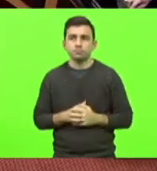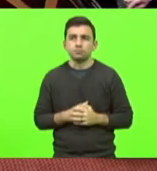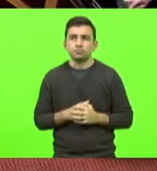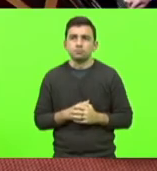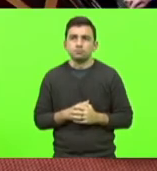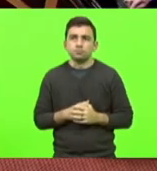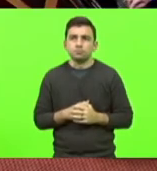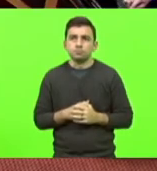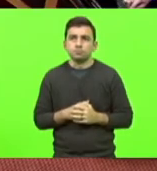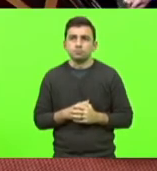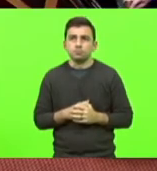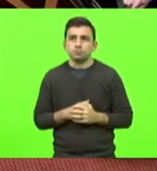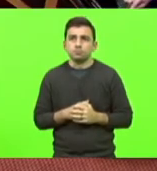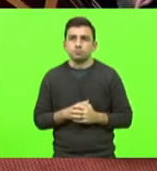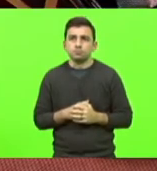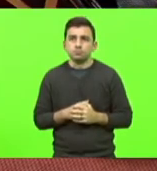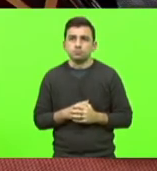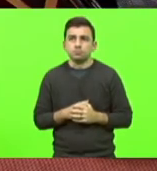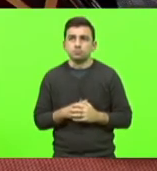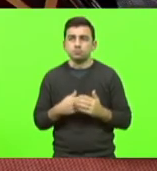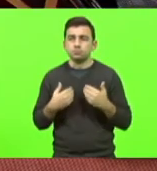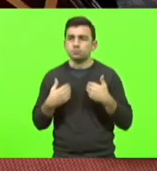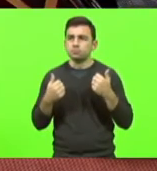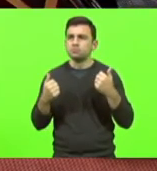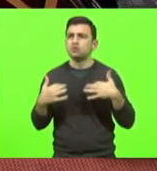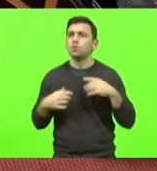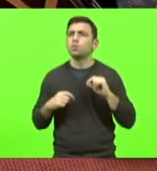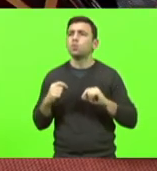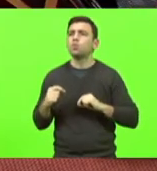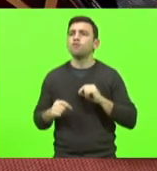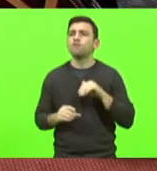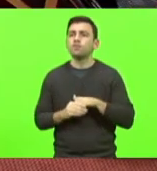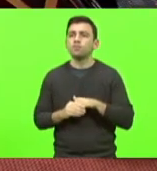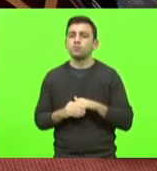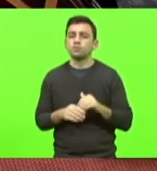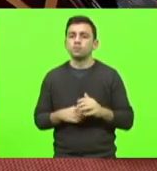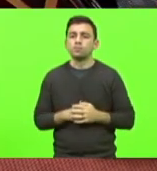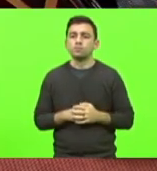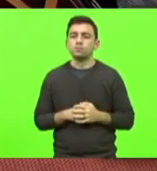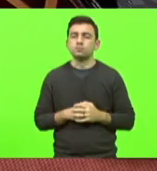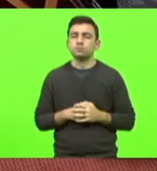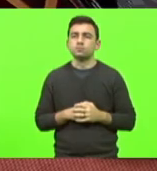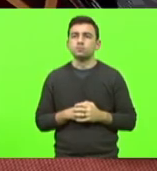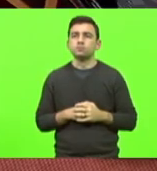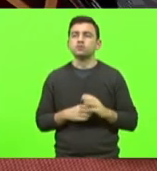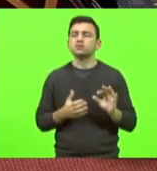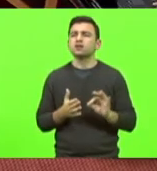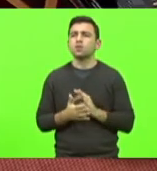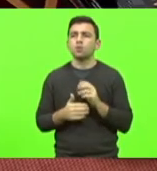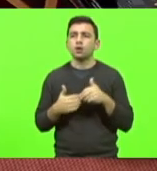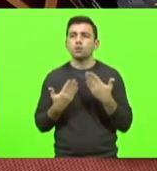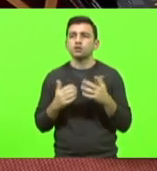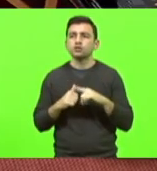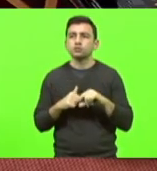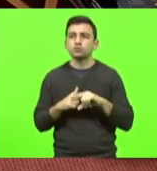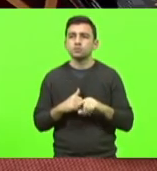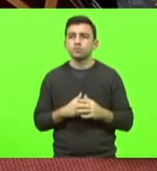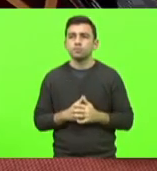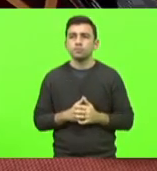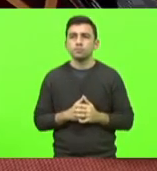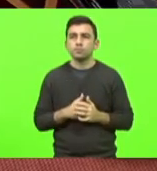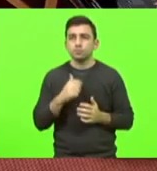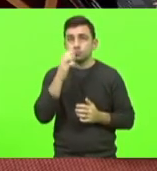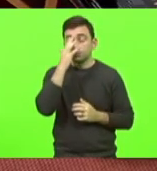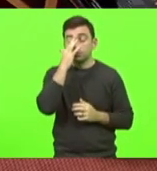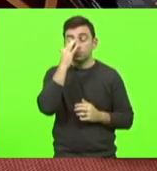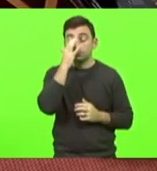saber votação de ordem só explicar o que nós estamos voltando o pedido destaque de qual artigo um dos a